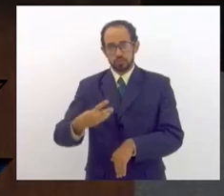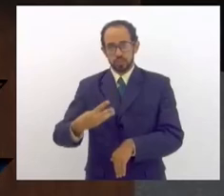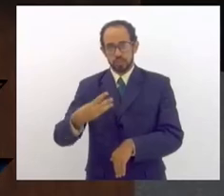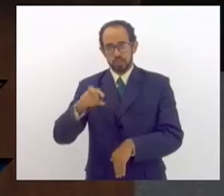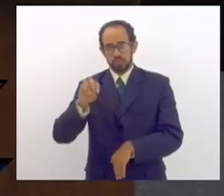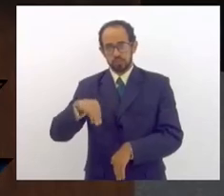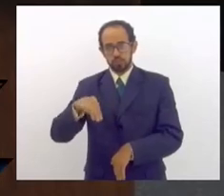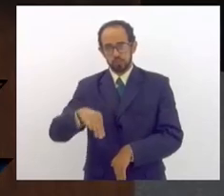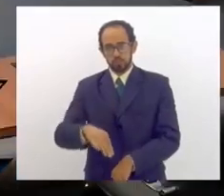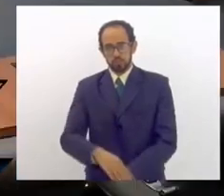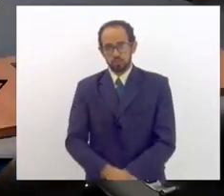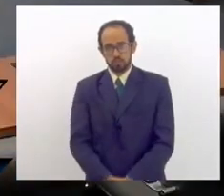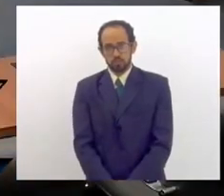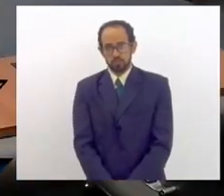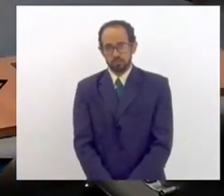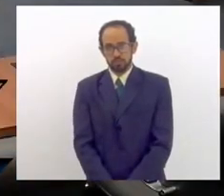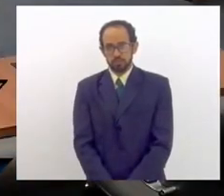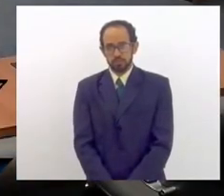minutos